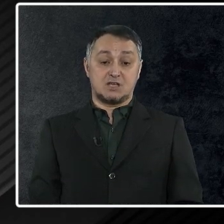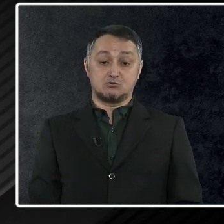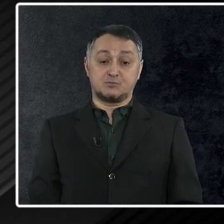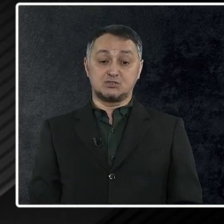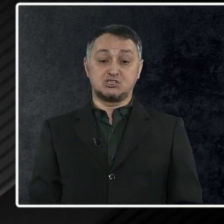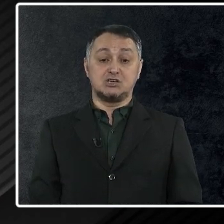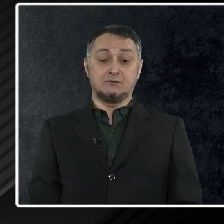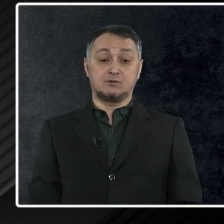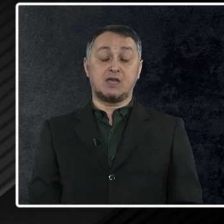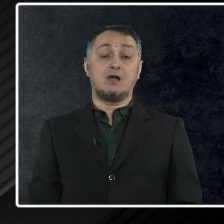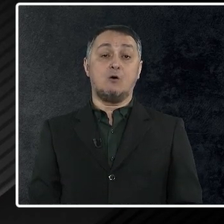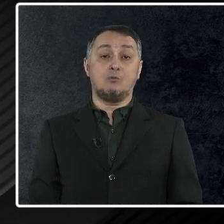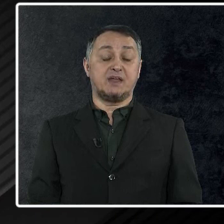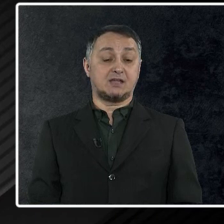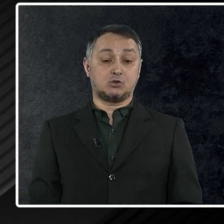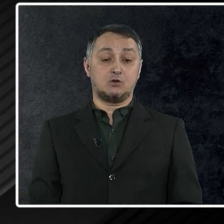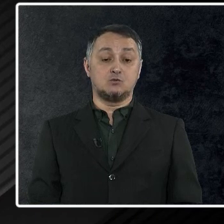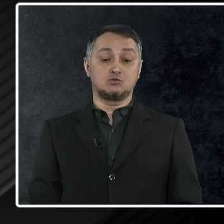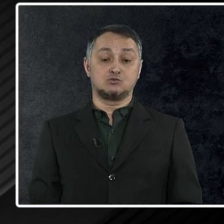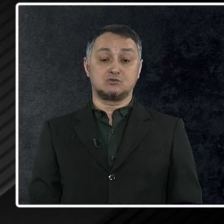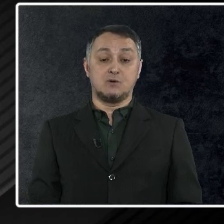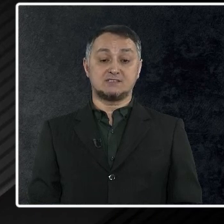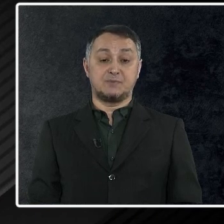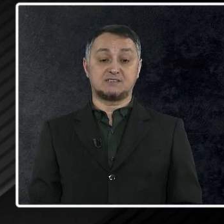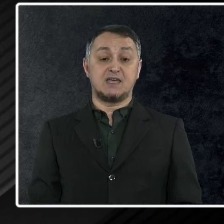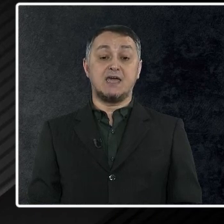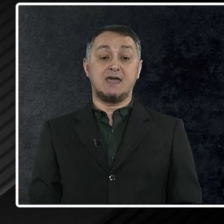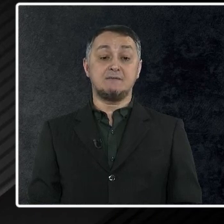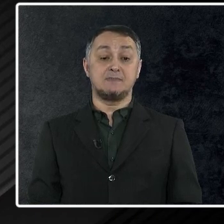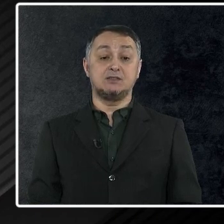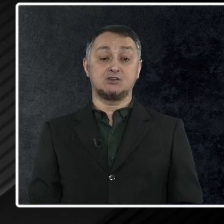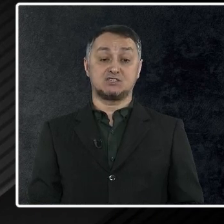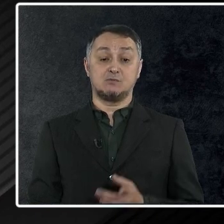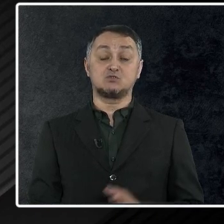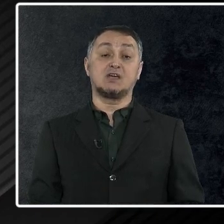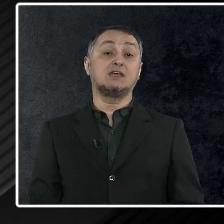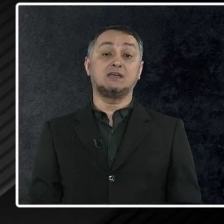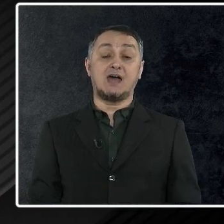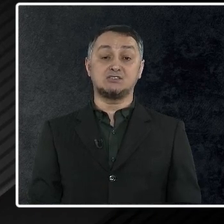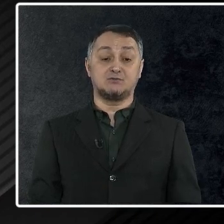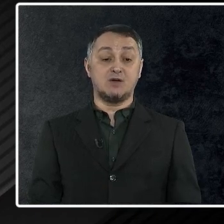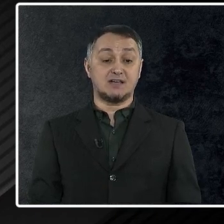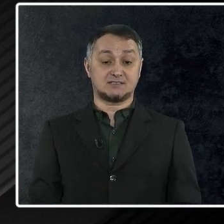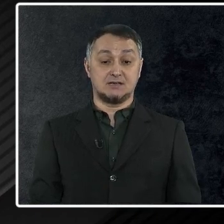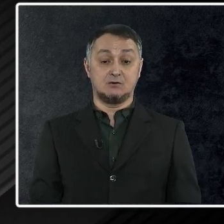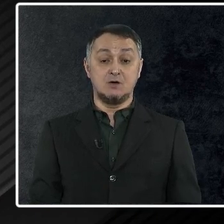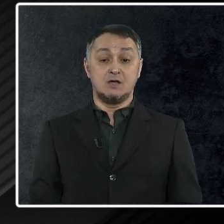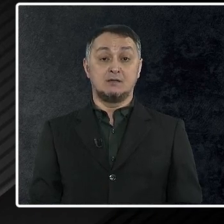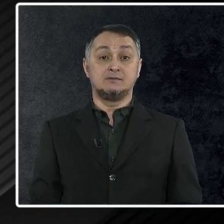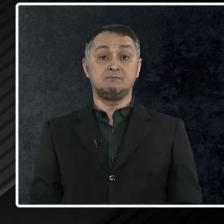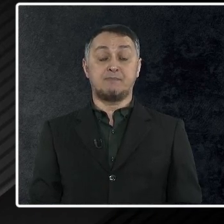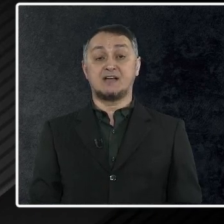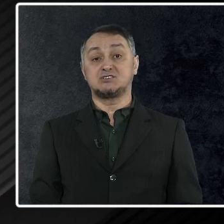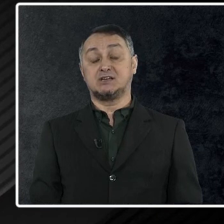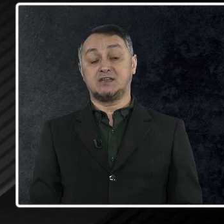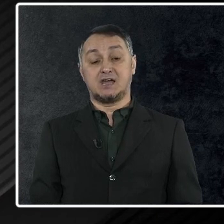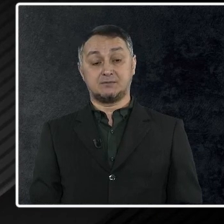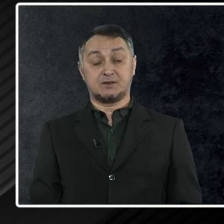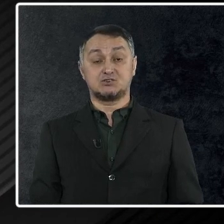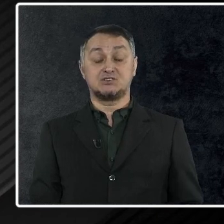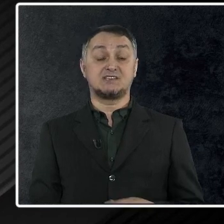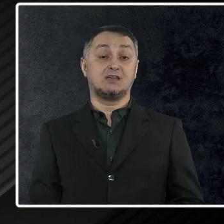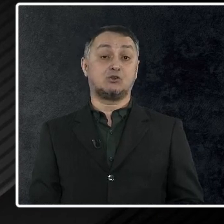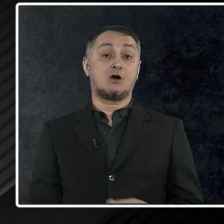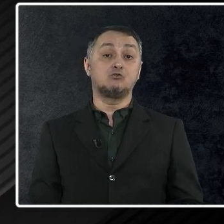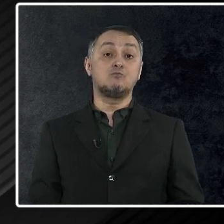nós temos aí o dispositivo, que é obrigatório o uso do SPCE, e nós temos aí a divulgação em página criada